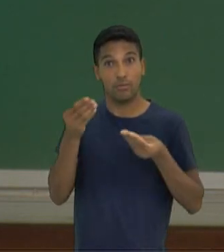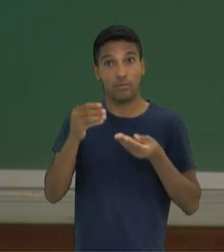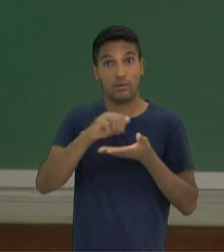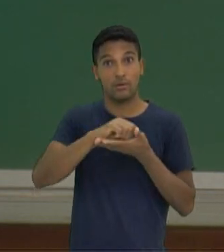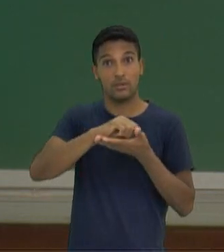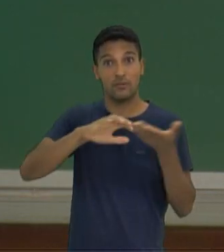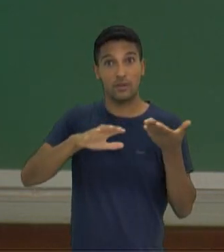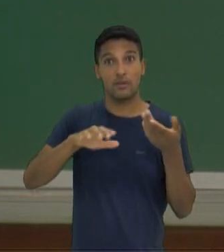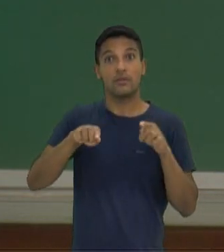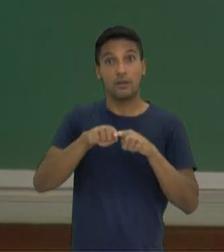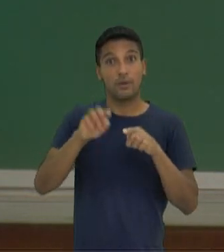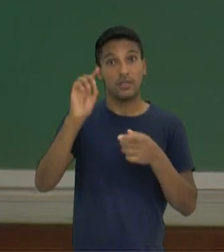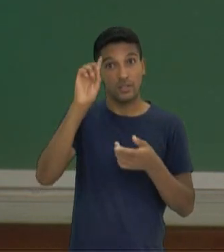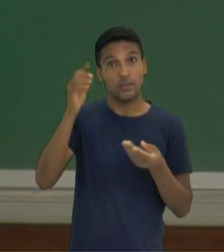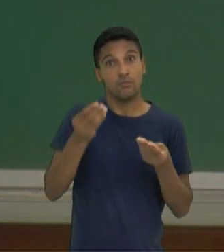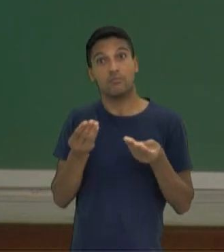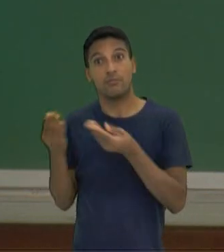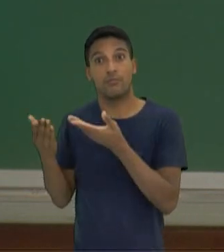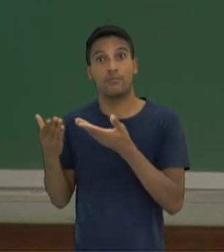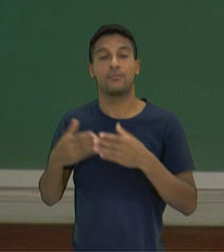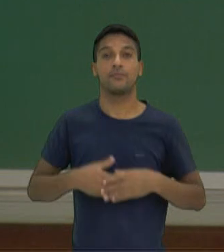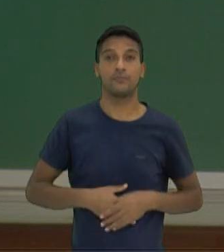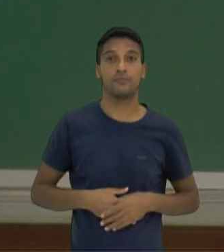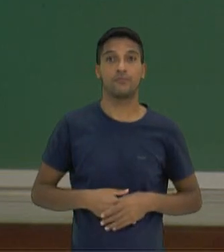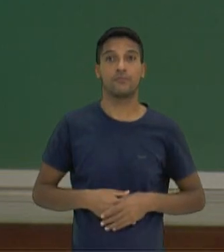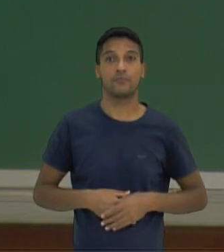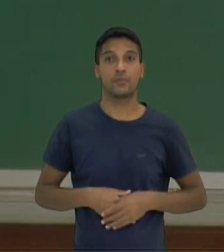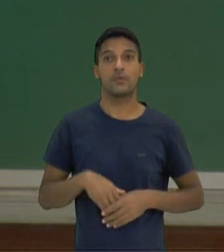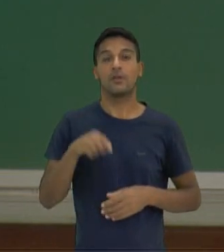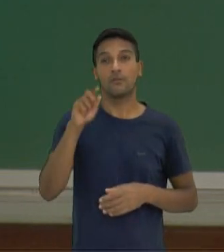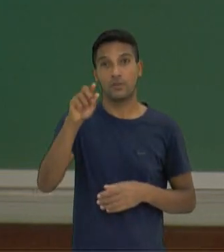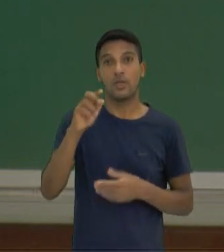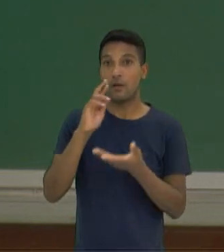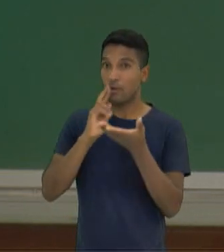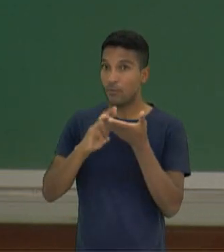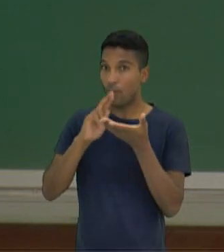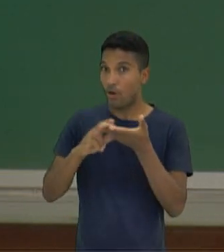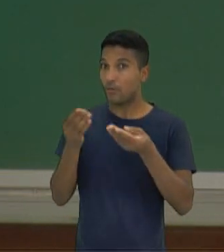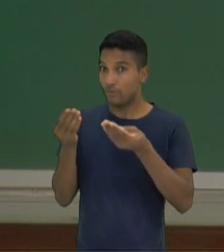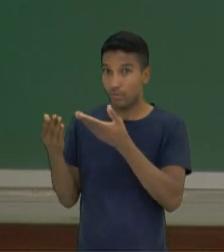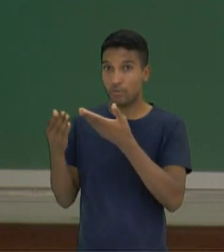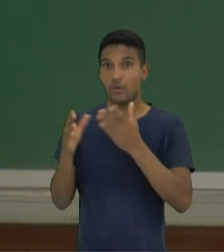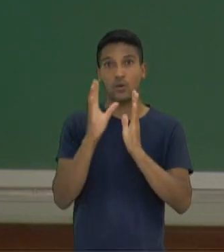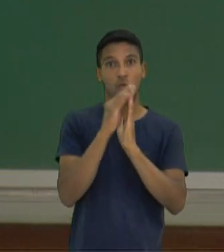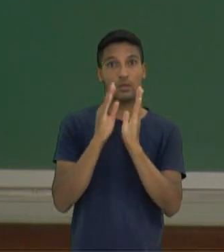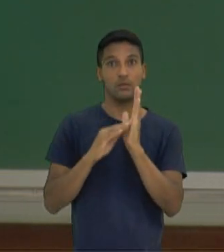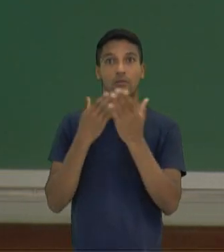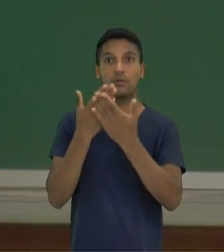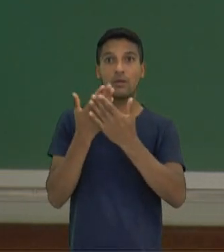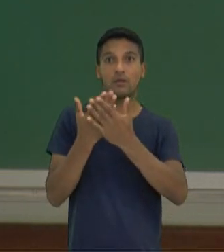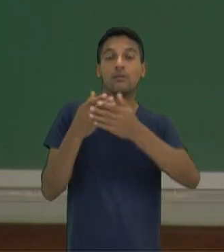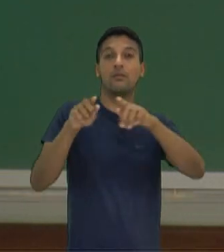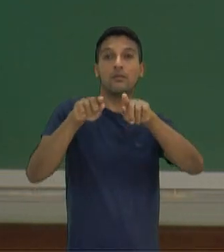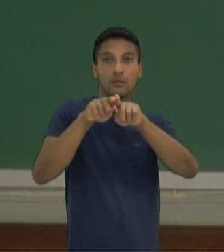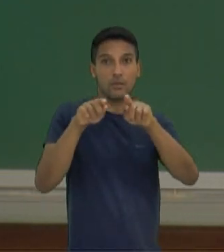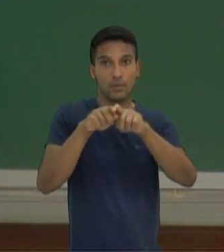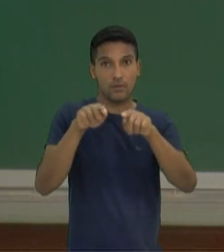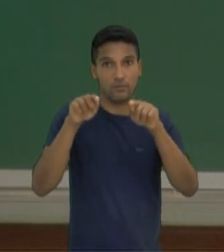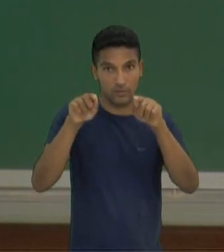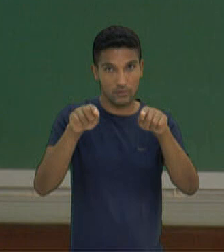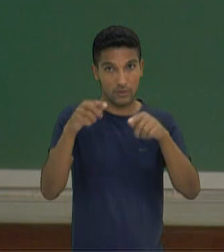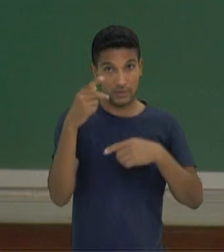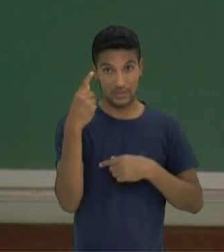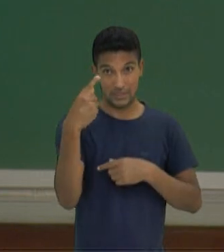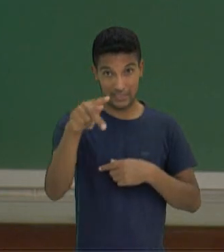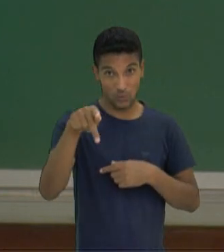também de devolvê-las. E assim, você irá exercitar o conteúdo das aulas e também poderá ser avaliado pelo seu professor